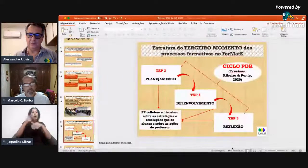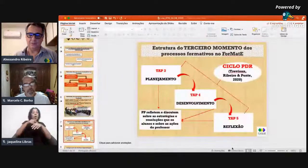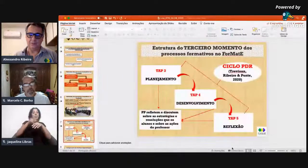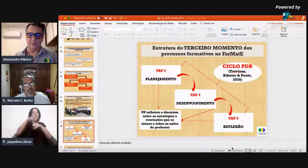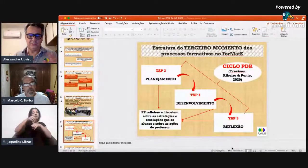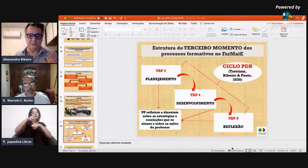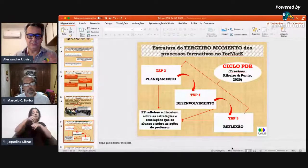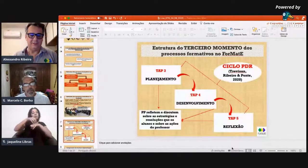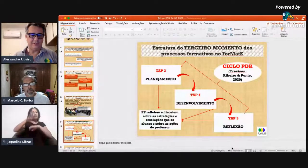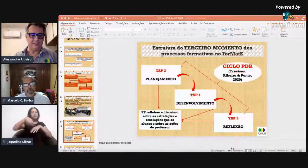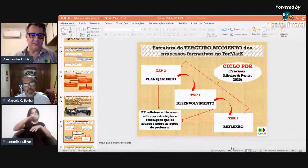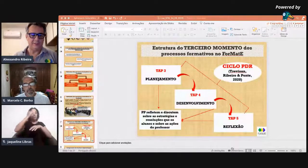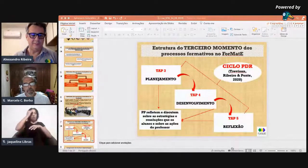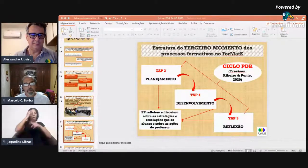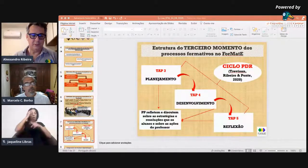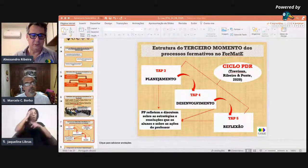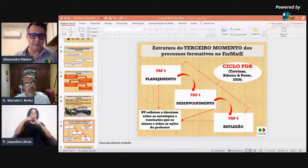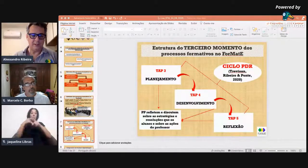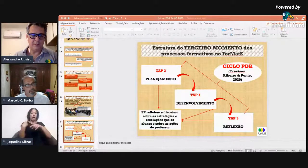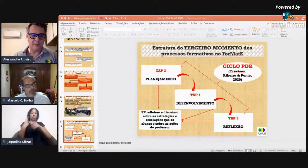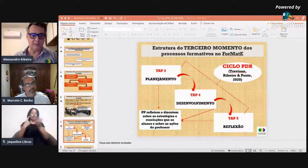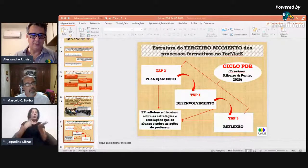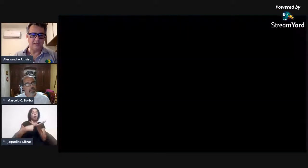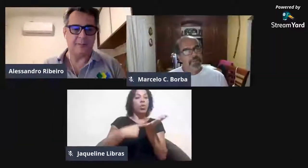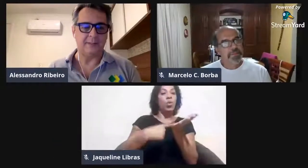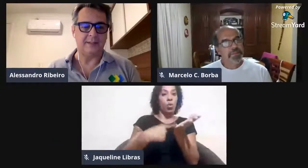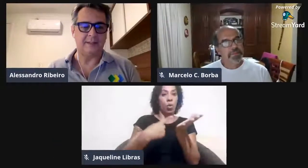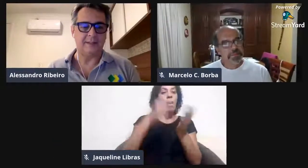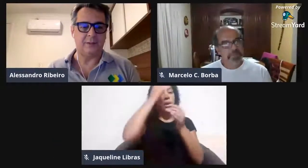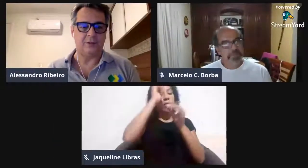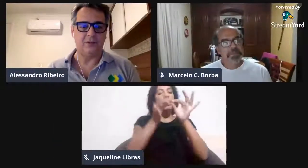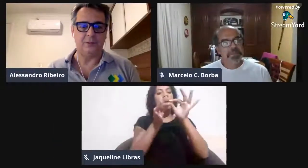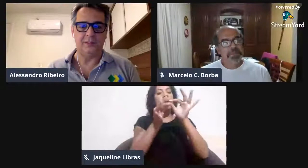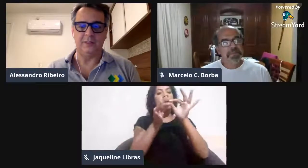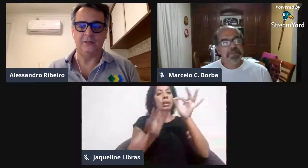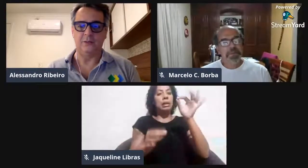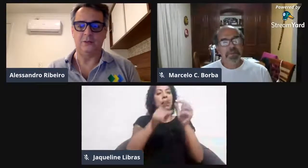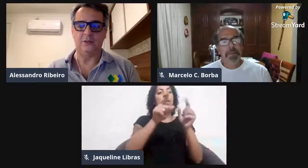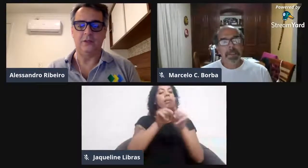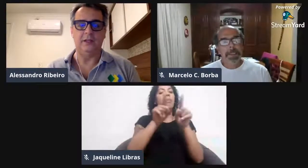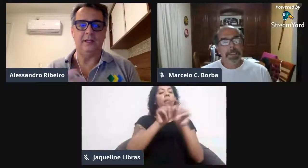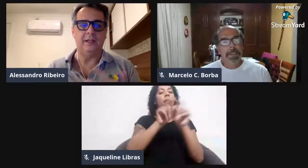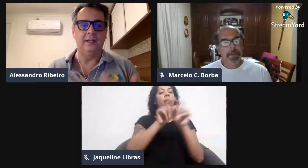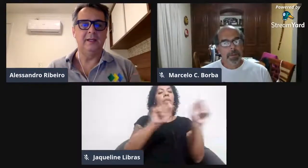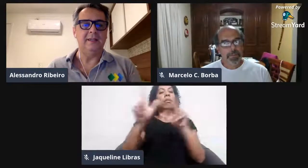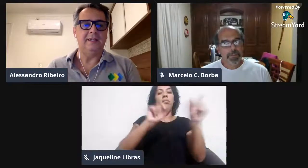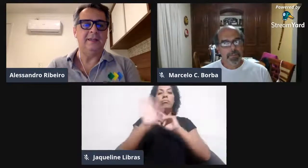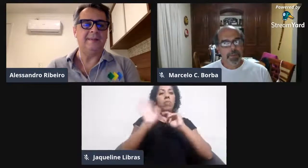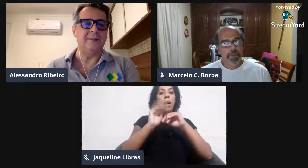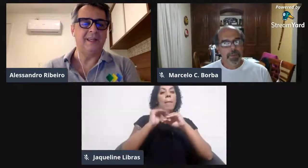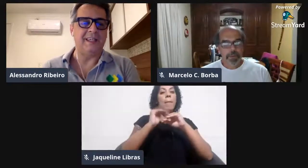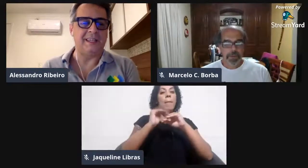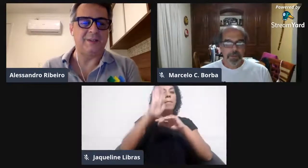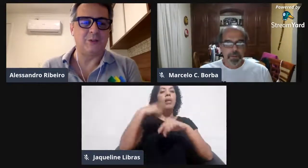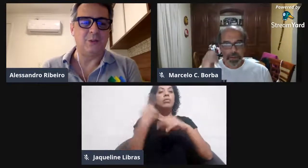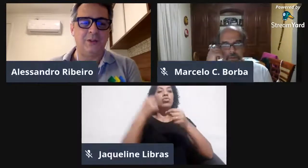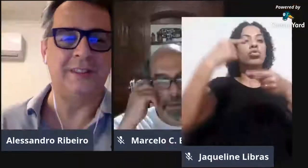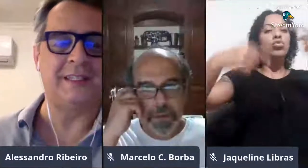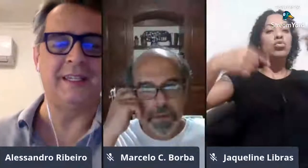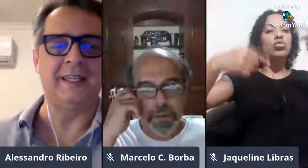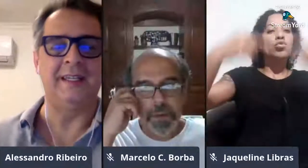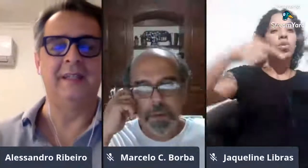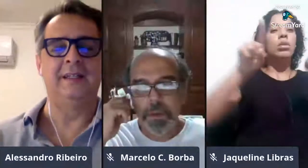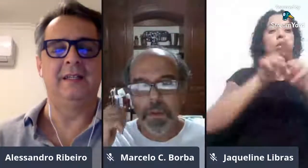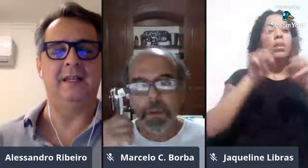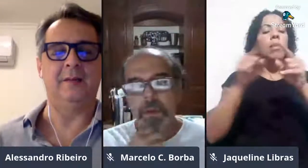justamente porque nós combinamos de ficar muito tempo na apresentação para a gente poder discutir e receber aí